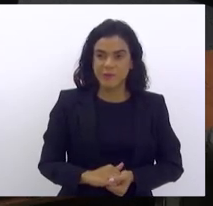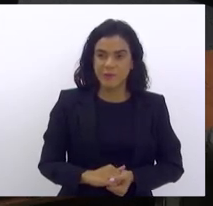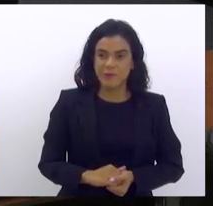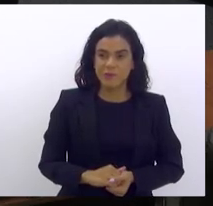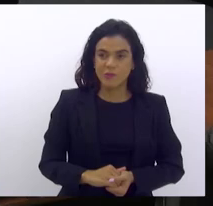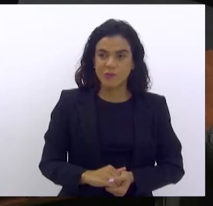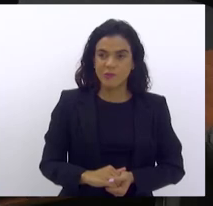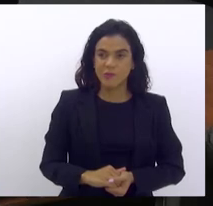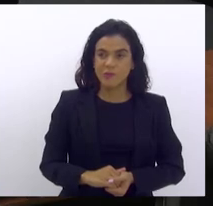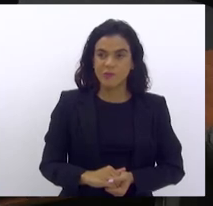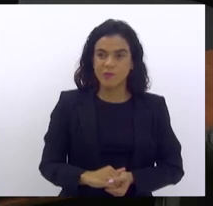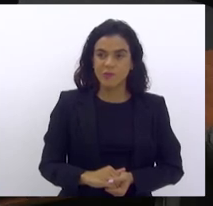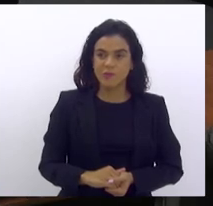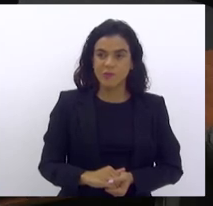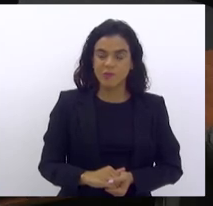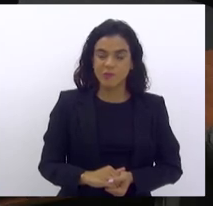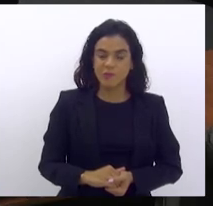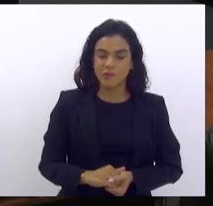Já está?